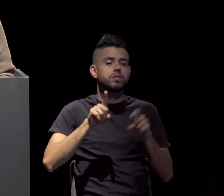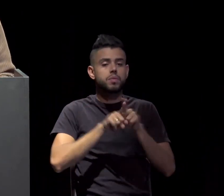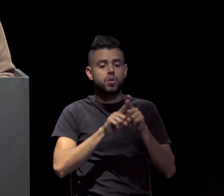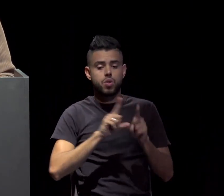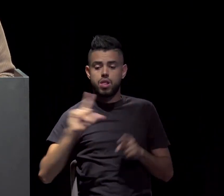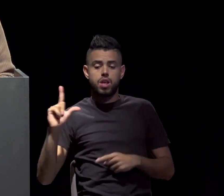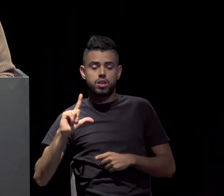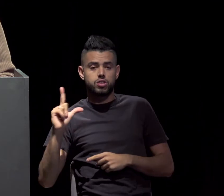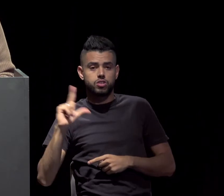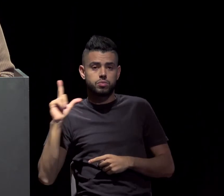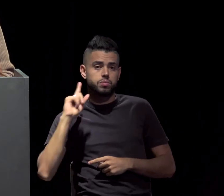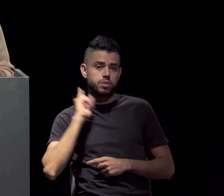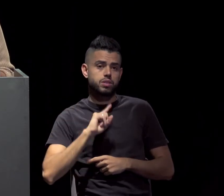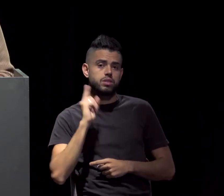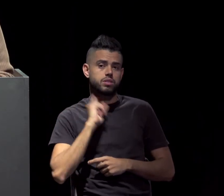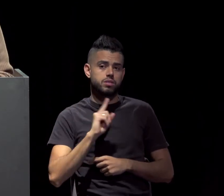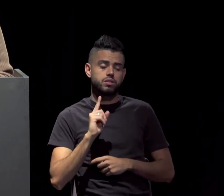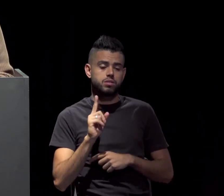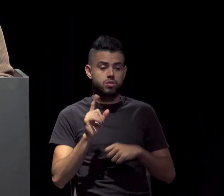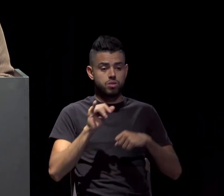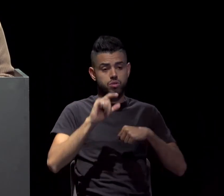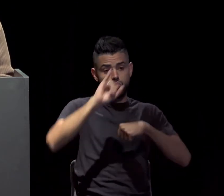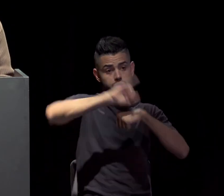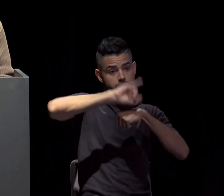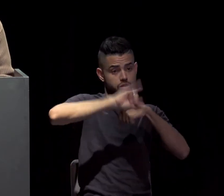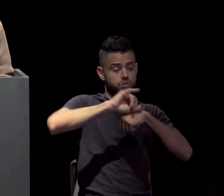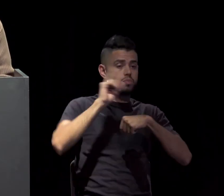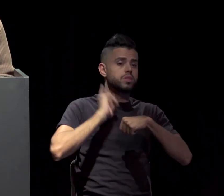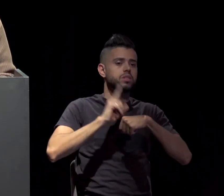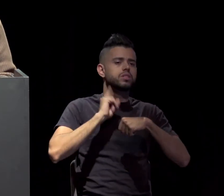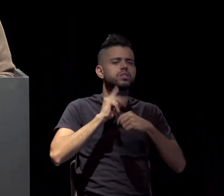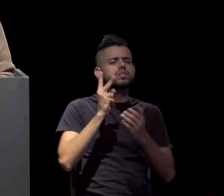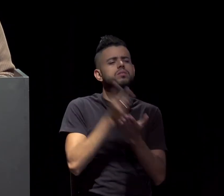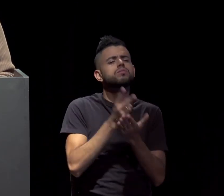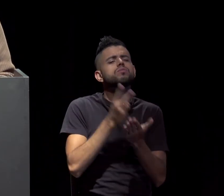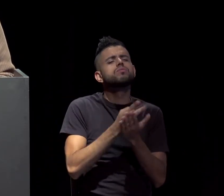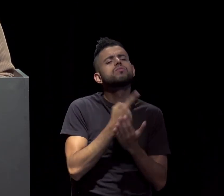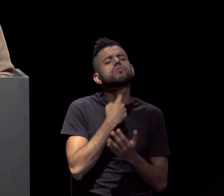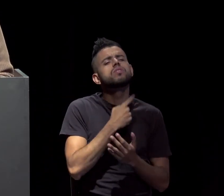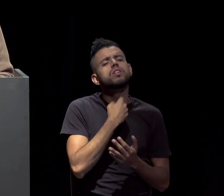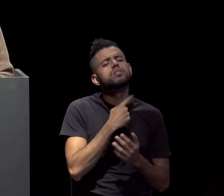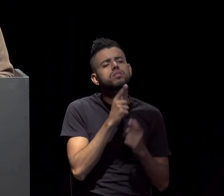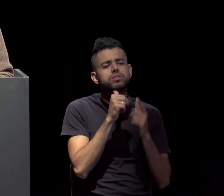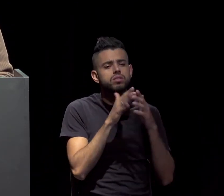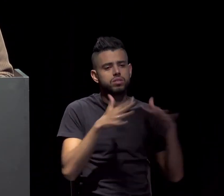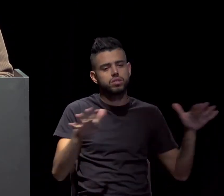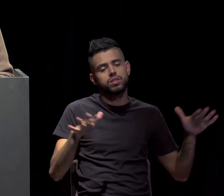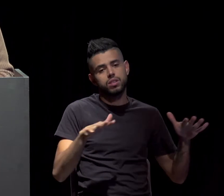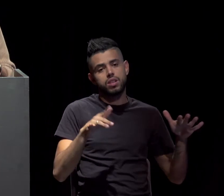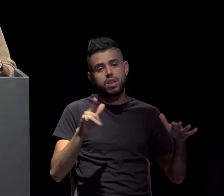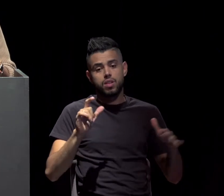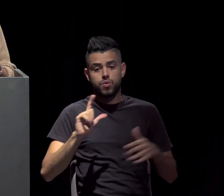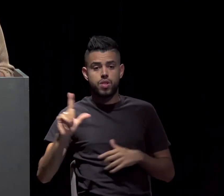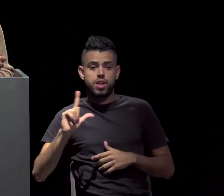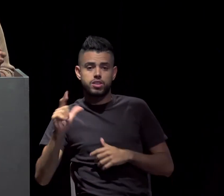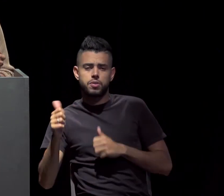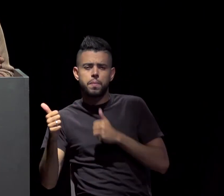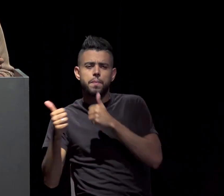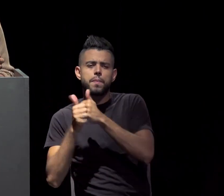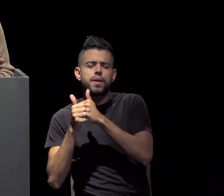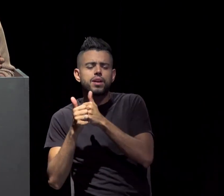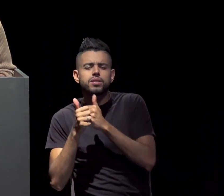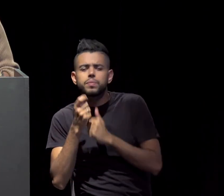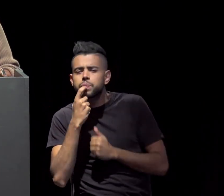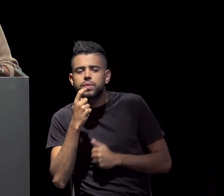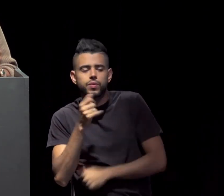Minas, a área central de Minas continua sonhando com o oceano, nós lá no leste estamos a 2 horas do Rio de Janeiro, embora o oceano também não tenha